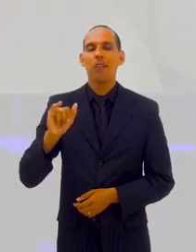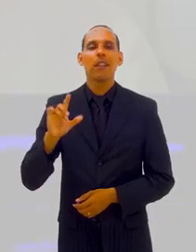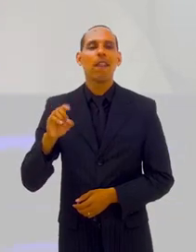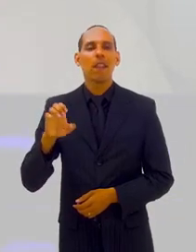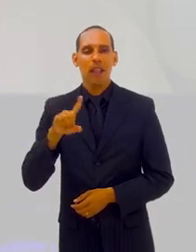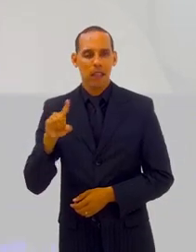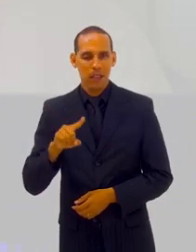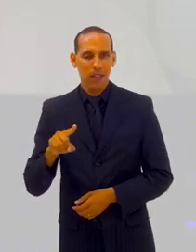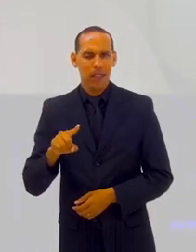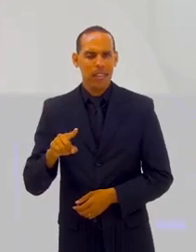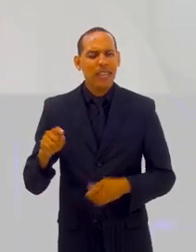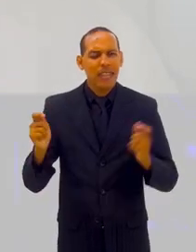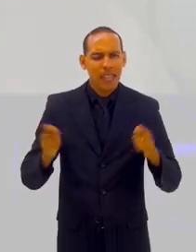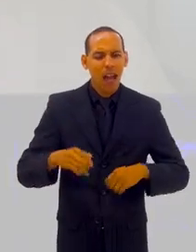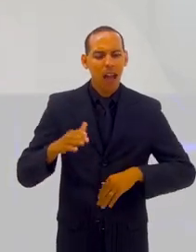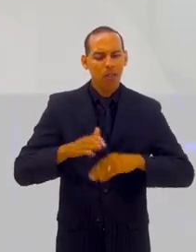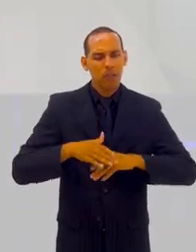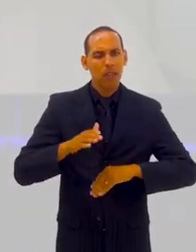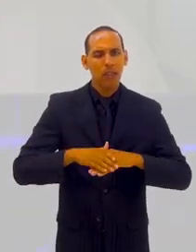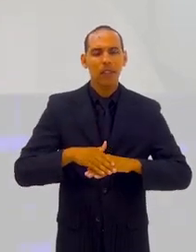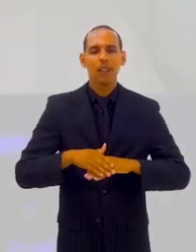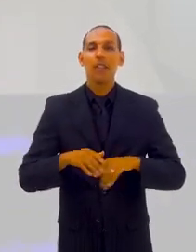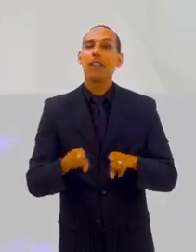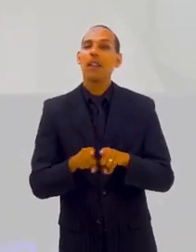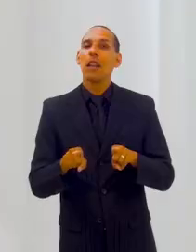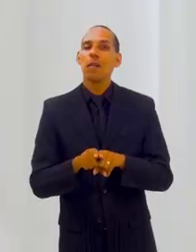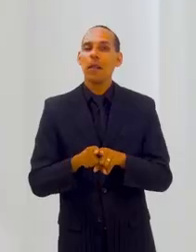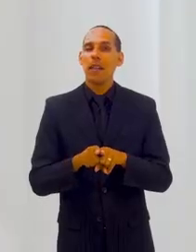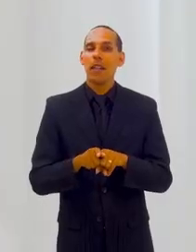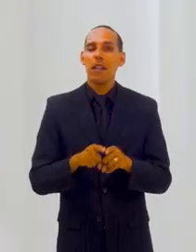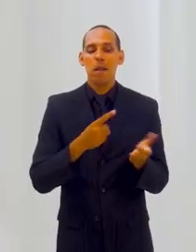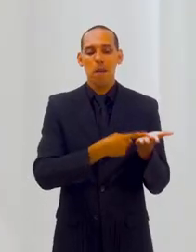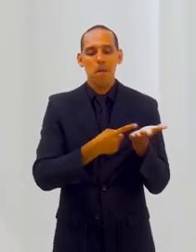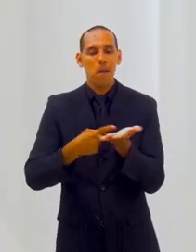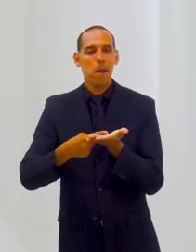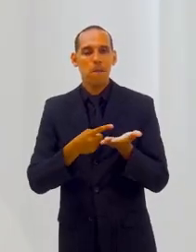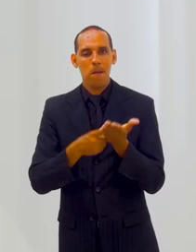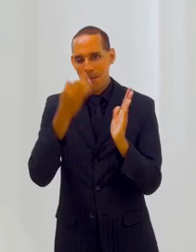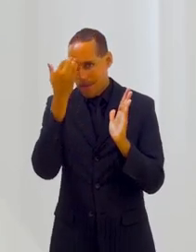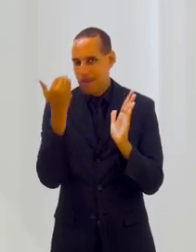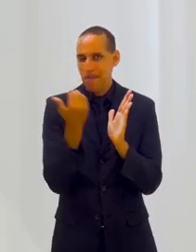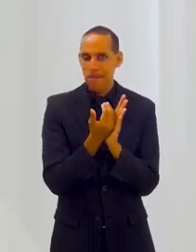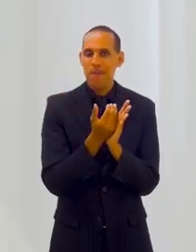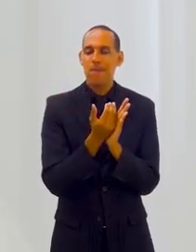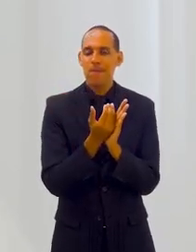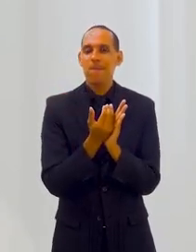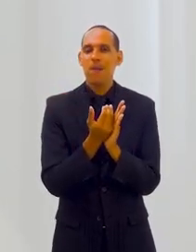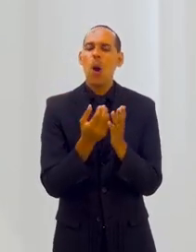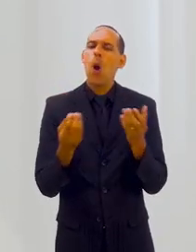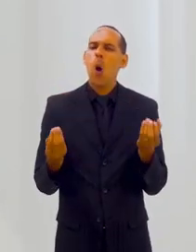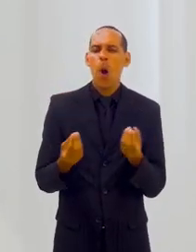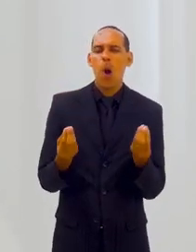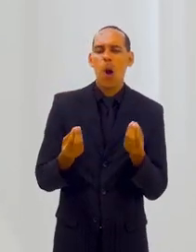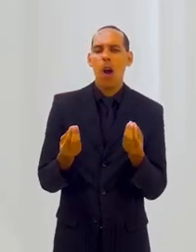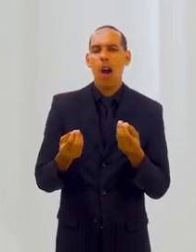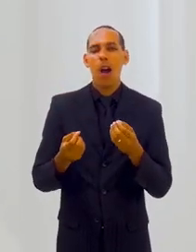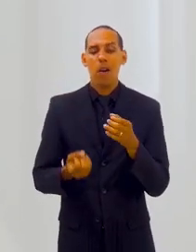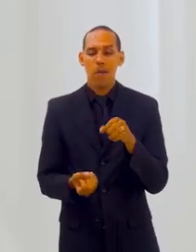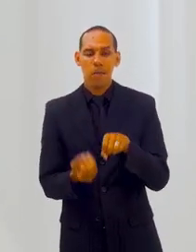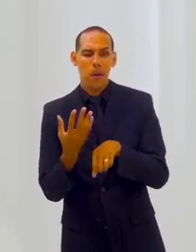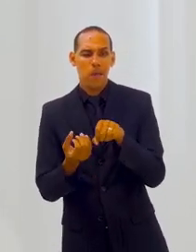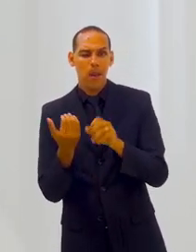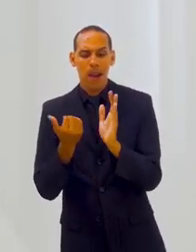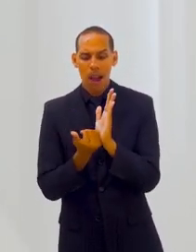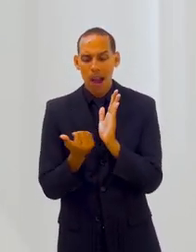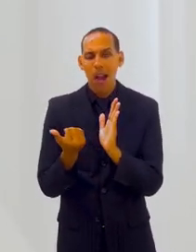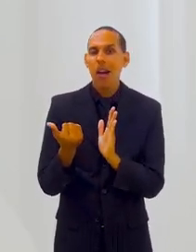a possibilidade de solver esses compromissos através do aumento da produção